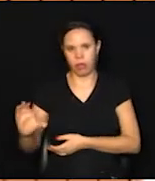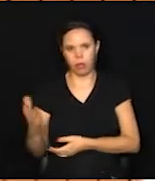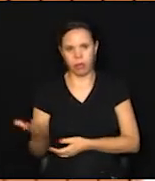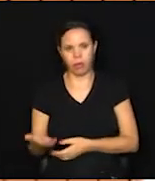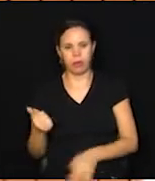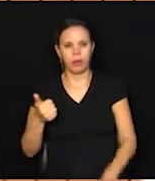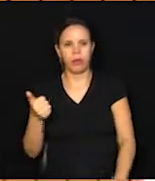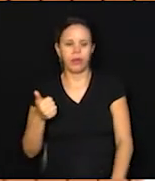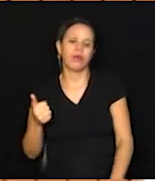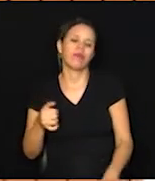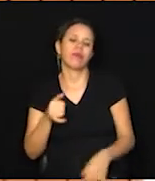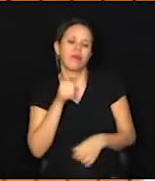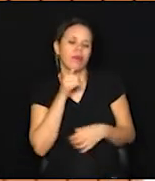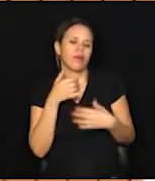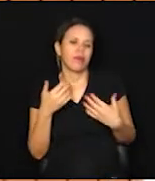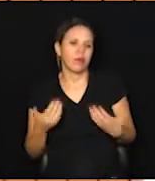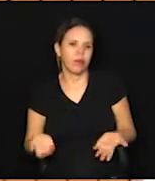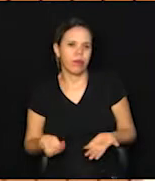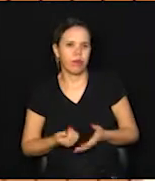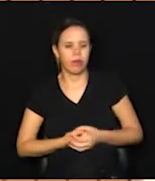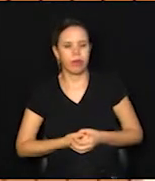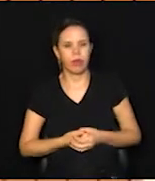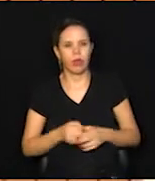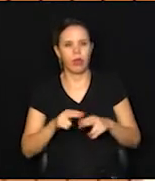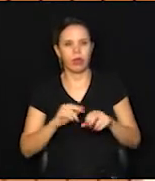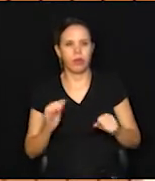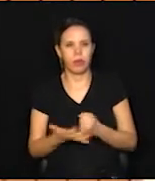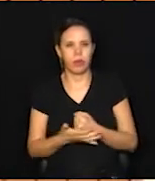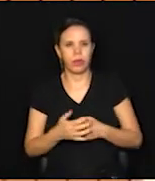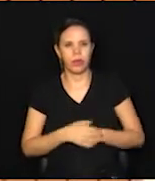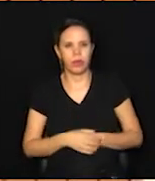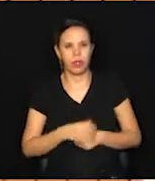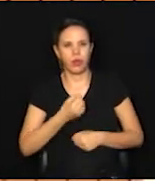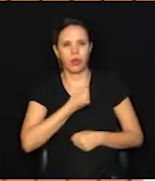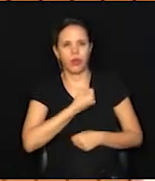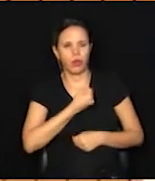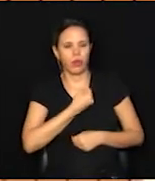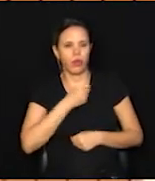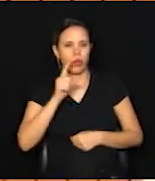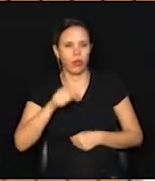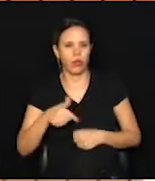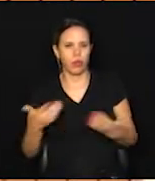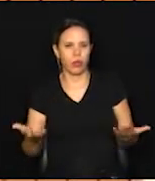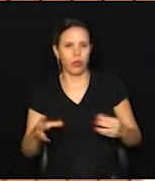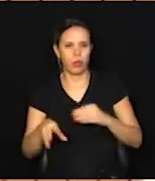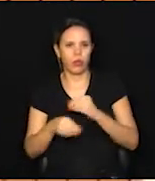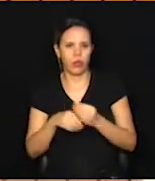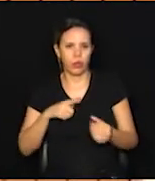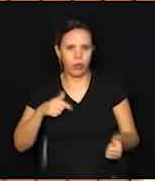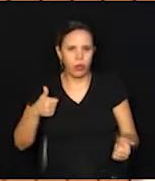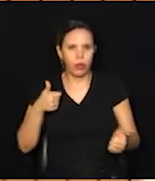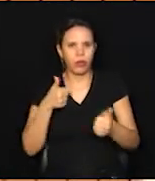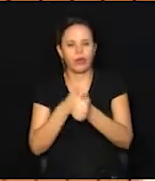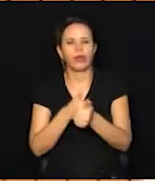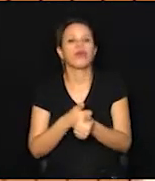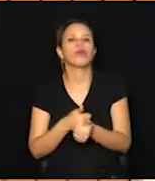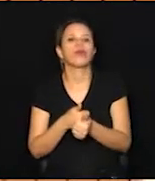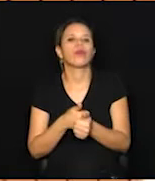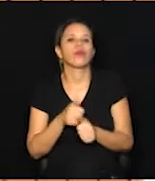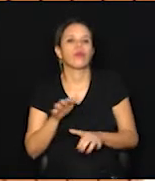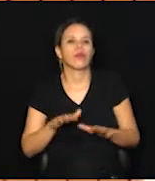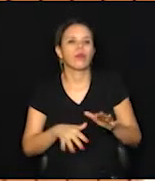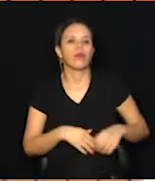Primeiro, do combate a essa pandemia, os números, né, atuais, a gente tem acompanhado muitas vezes